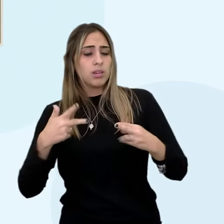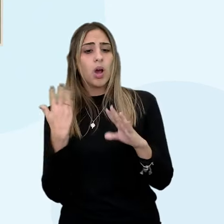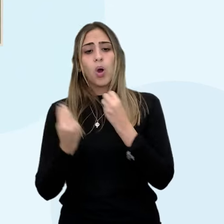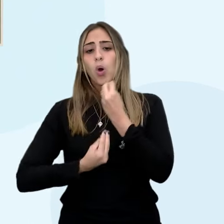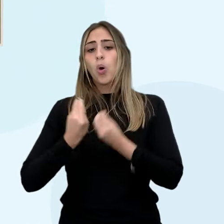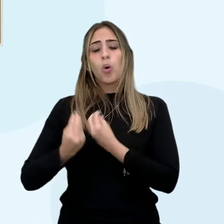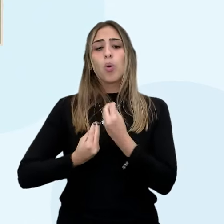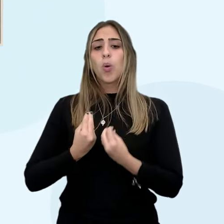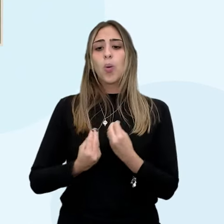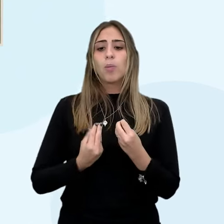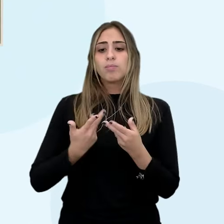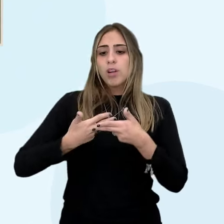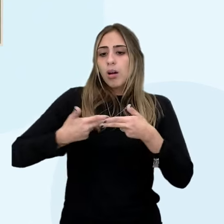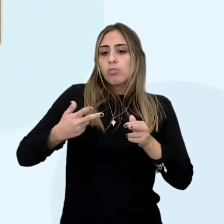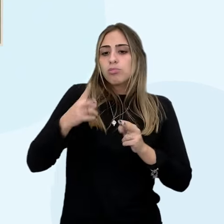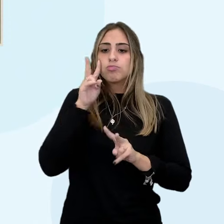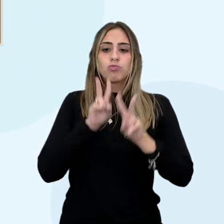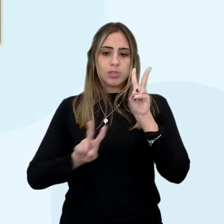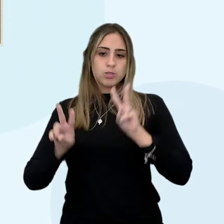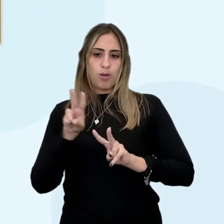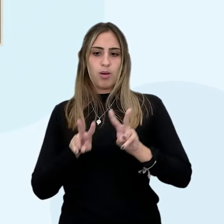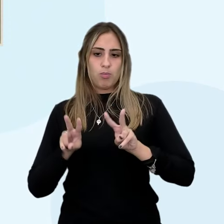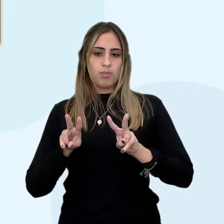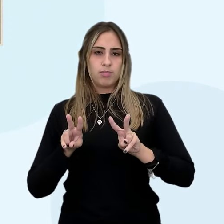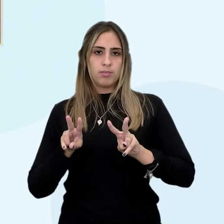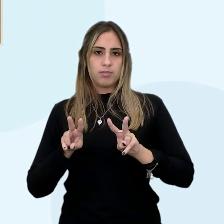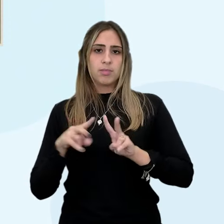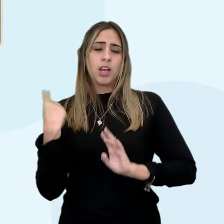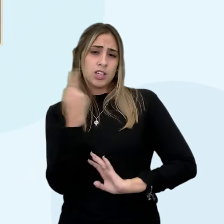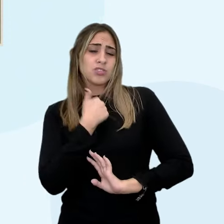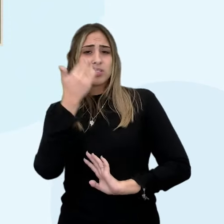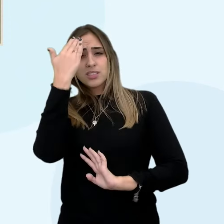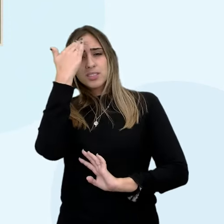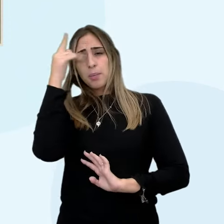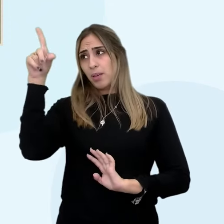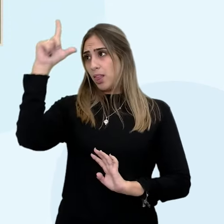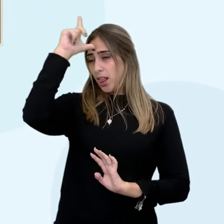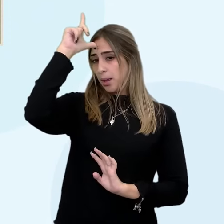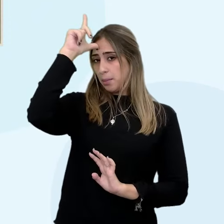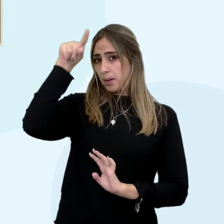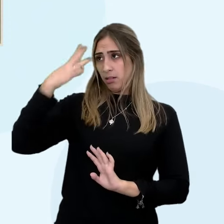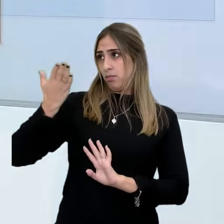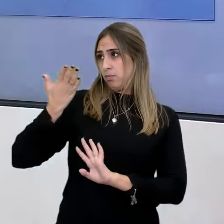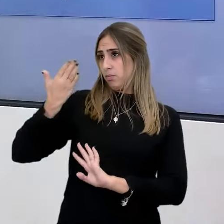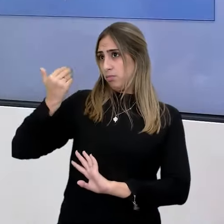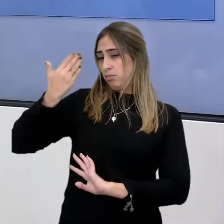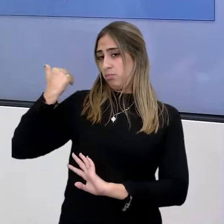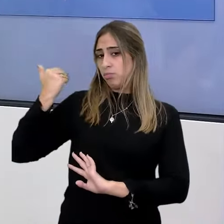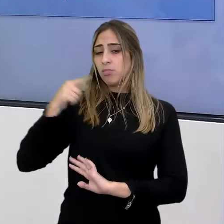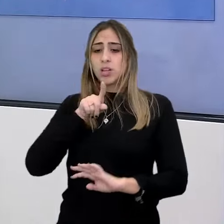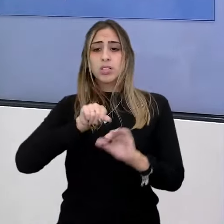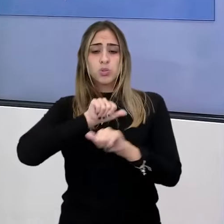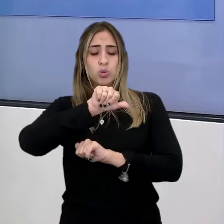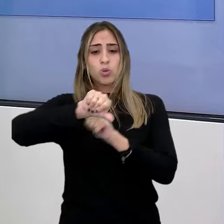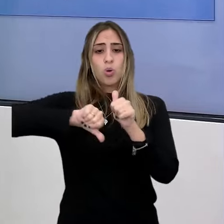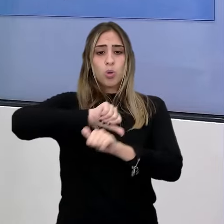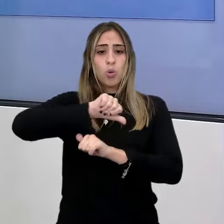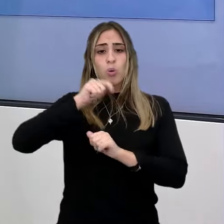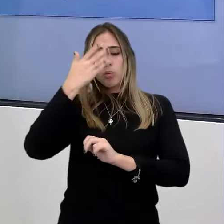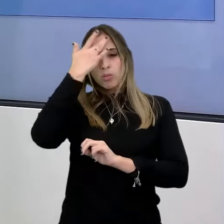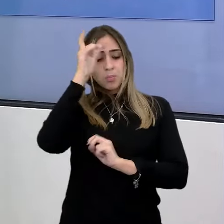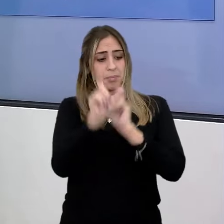fenômeno aí visual e a gente sabe que a Alemanha na época da Bauhaus ela se tornou um grande centro de